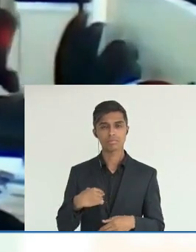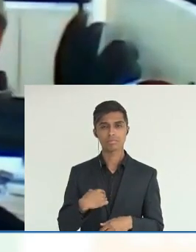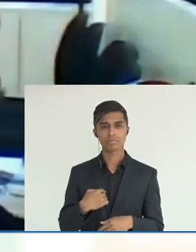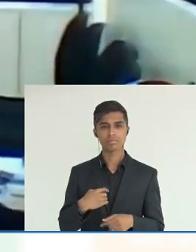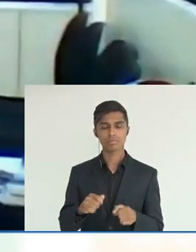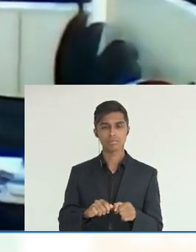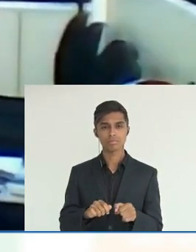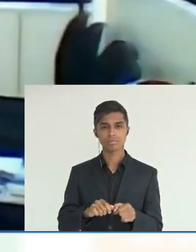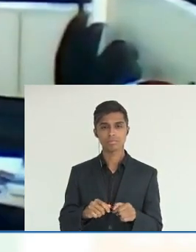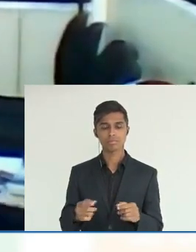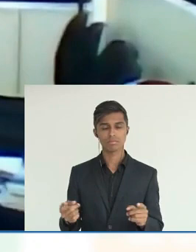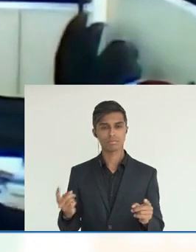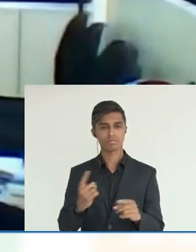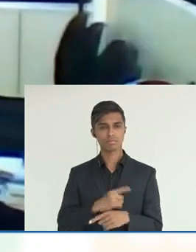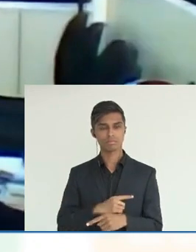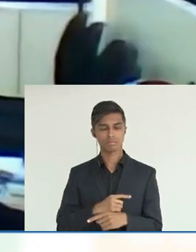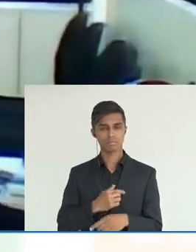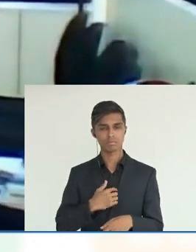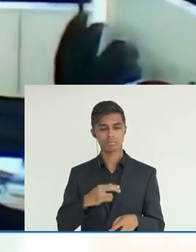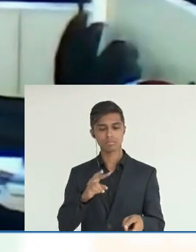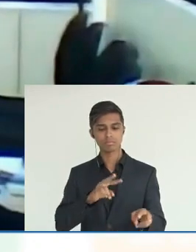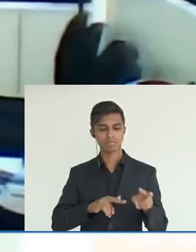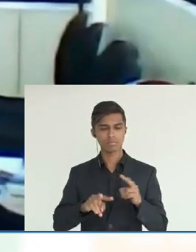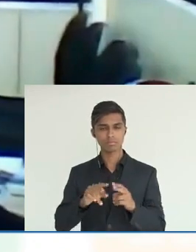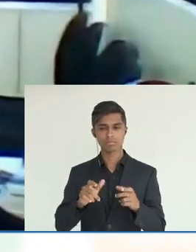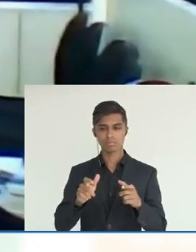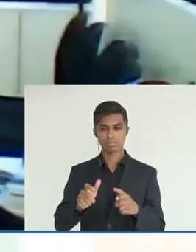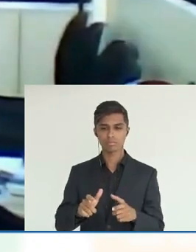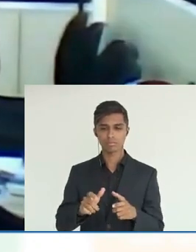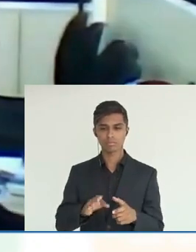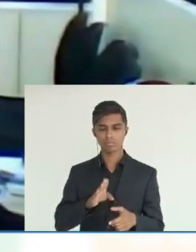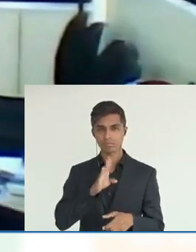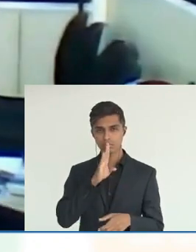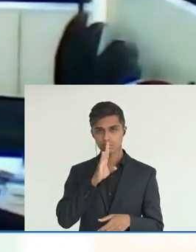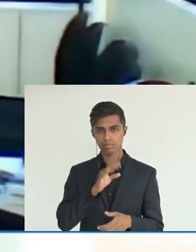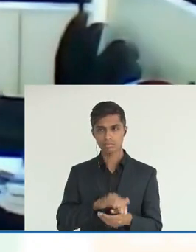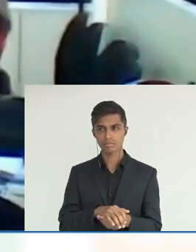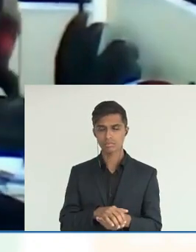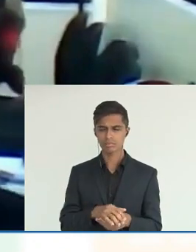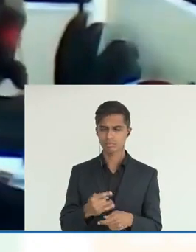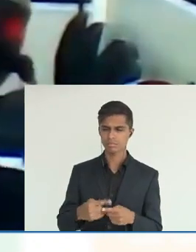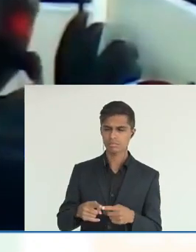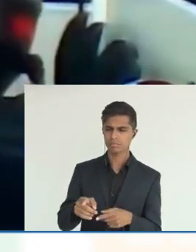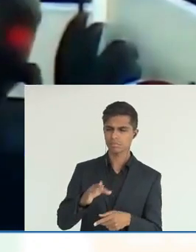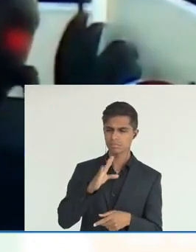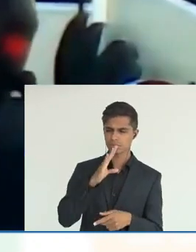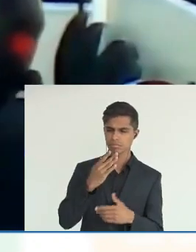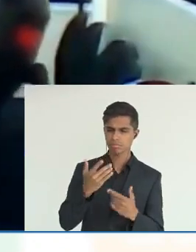faço o caminho inverso. Eu vou observar as unidades silenciosas, aquelas que